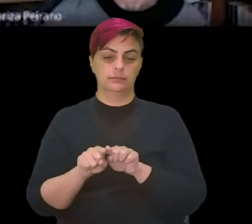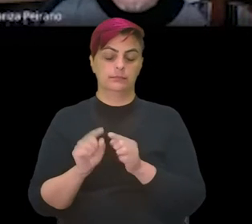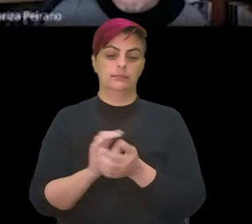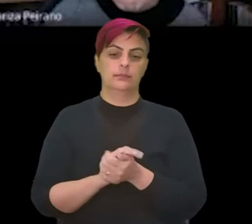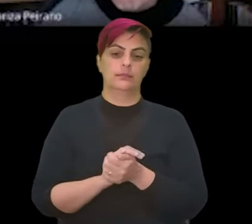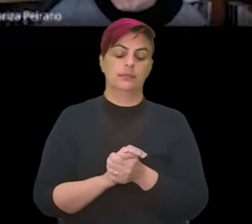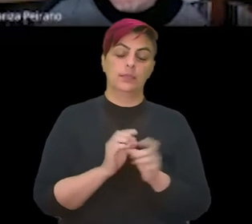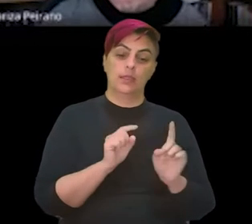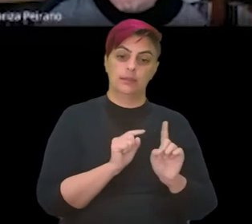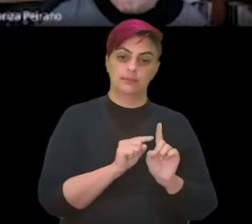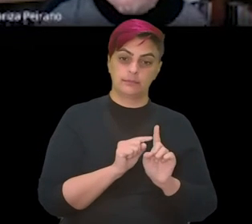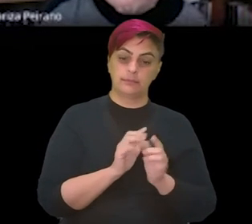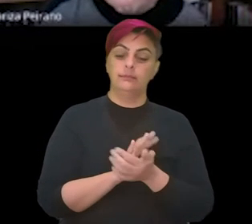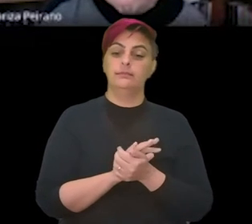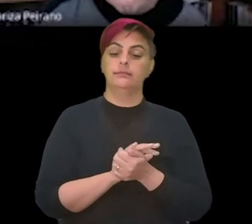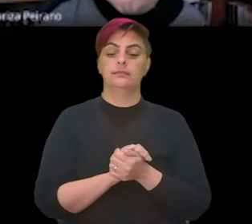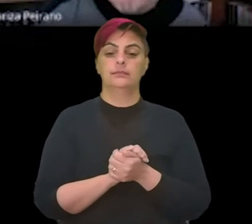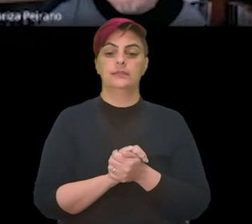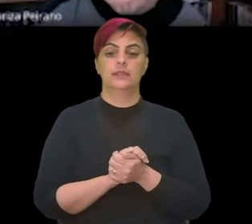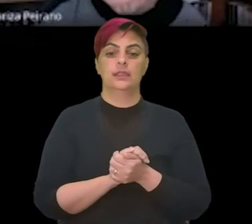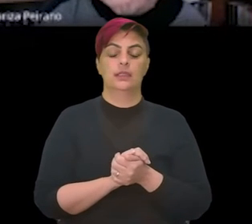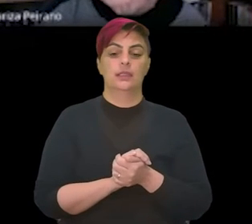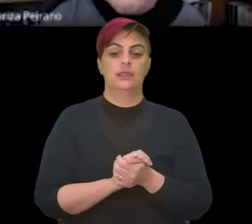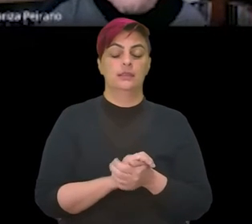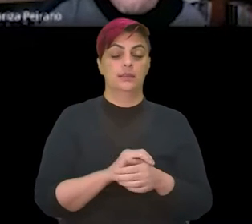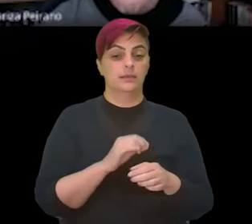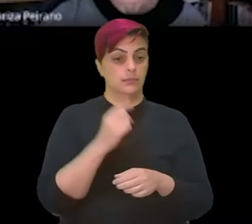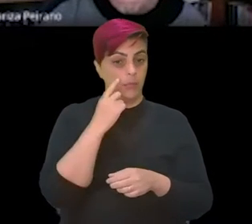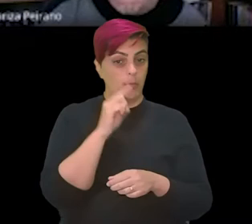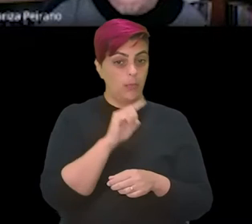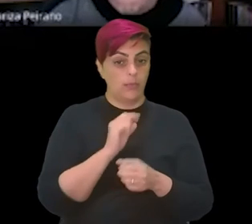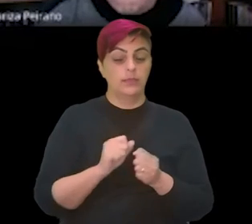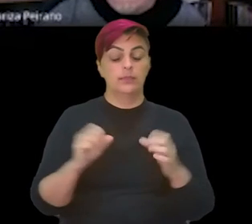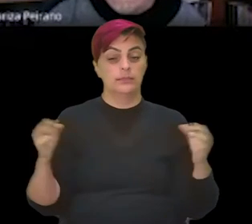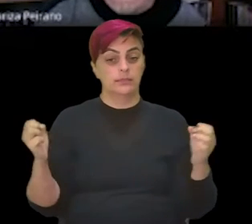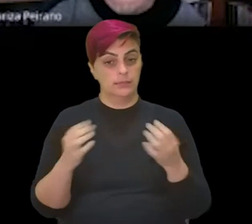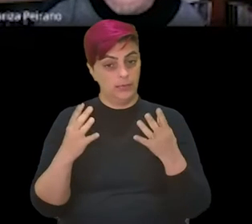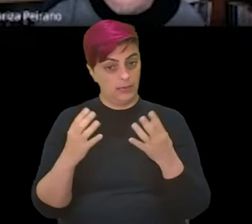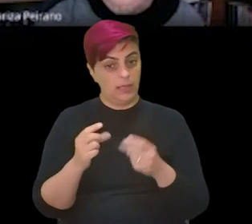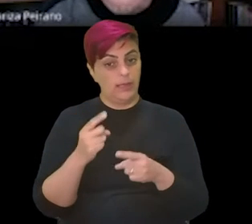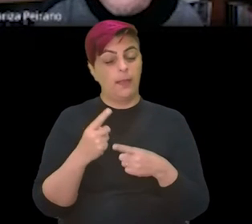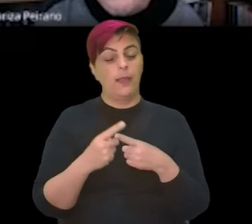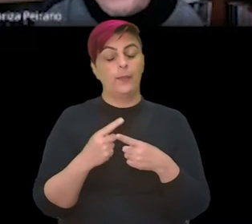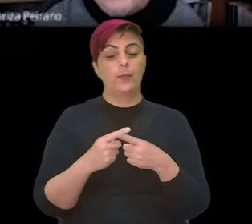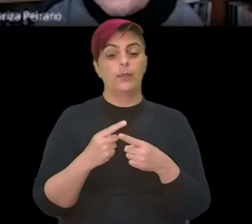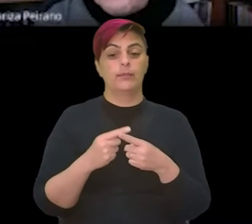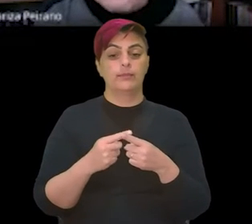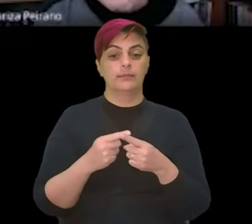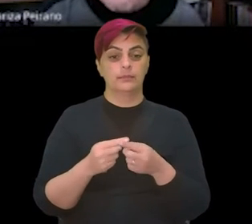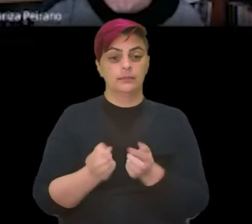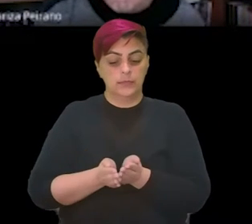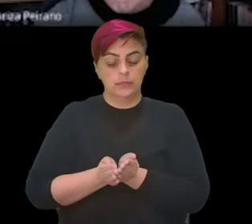era em relação ao Kula que se realizava magia e se construíam as canoas para as